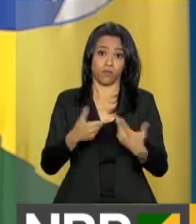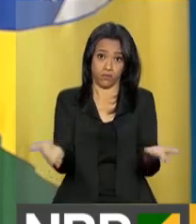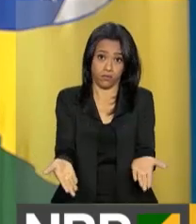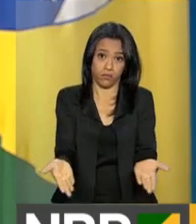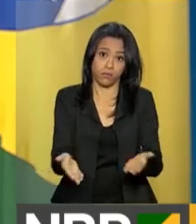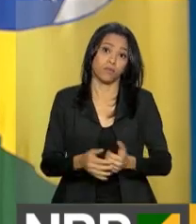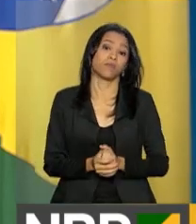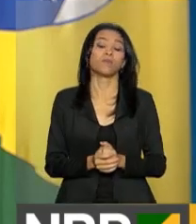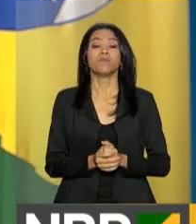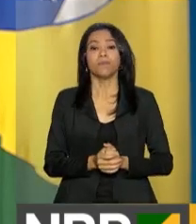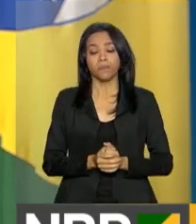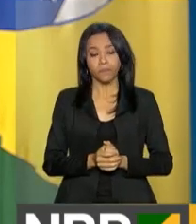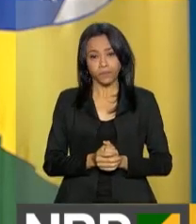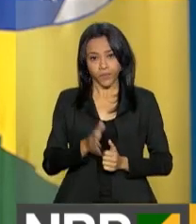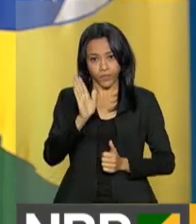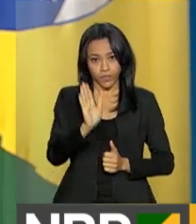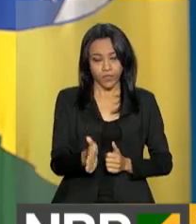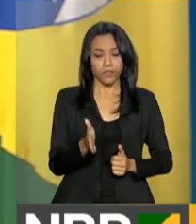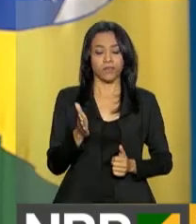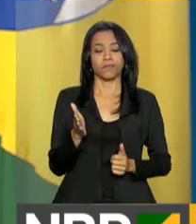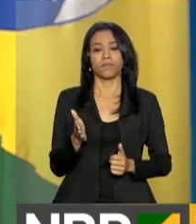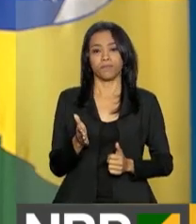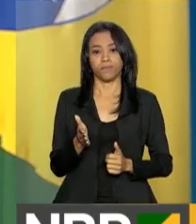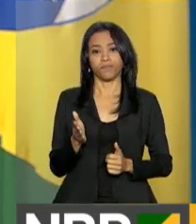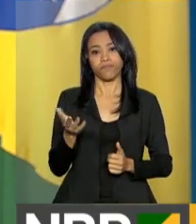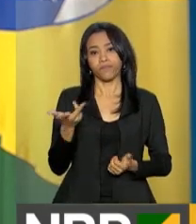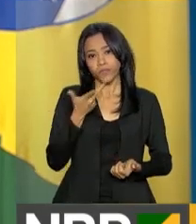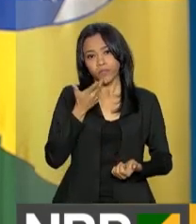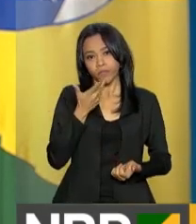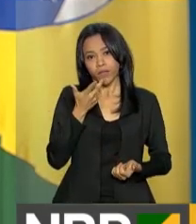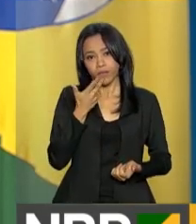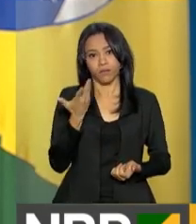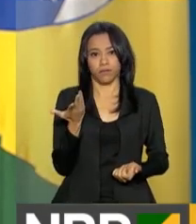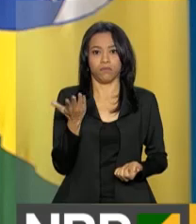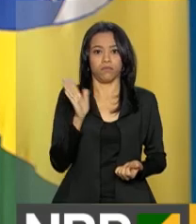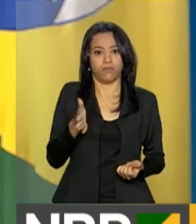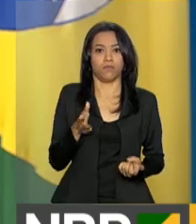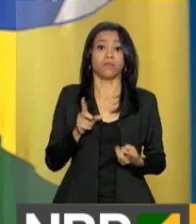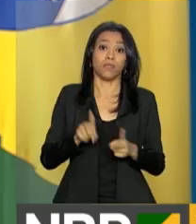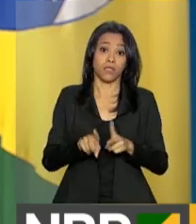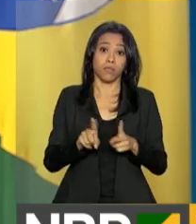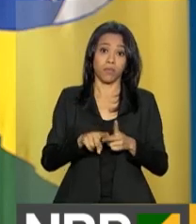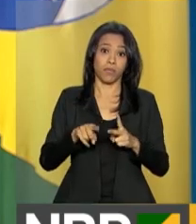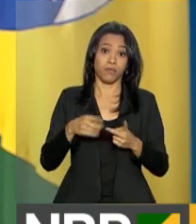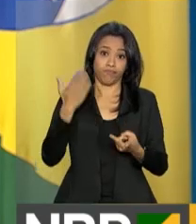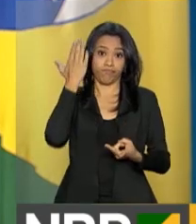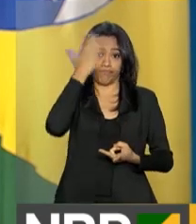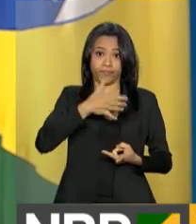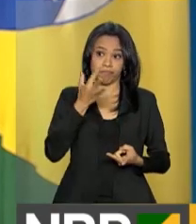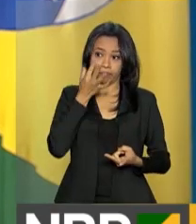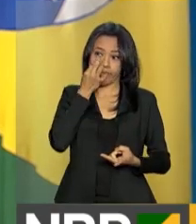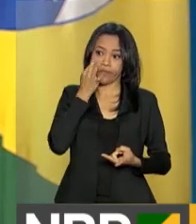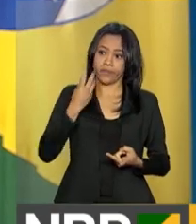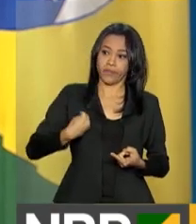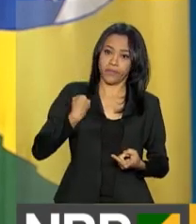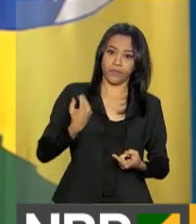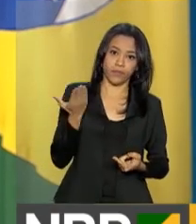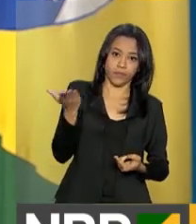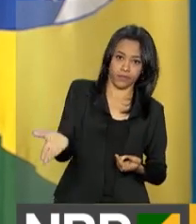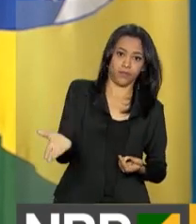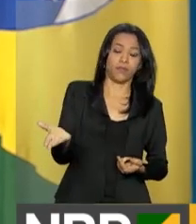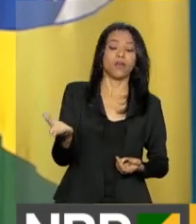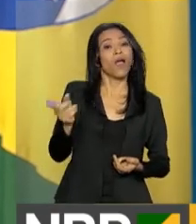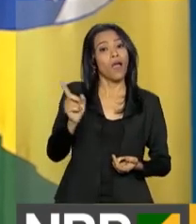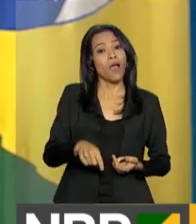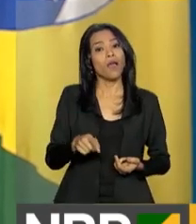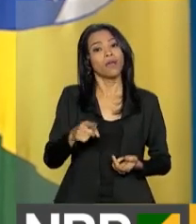verbalizada e até revelada fisicamente interessante que isto serve para